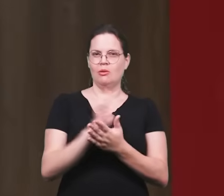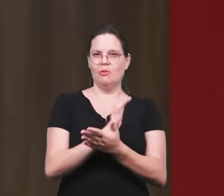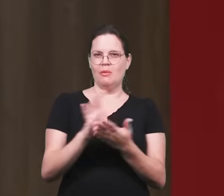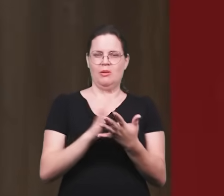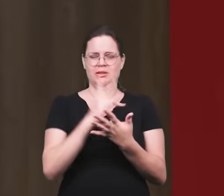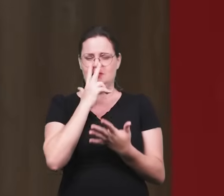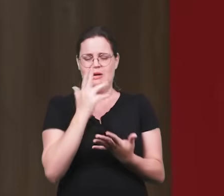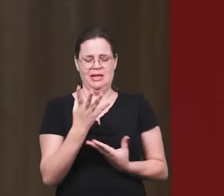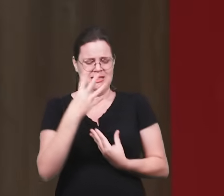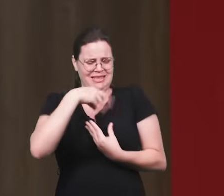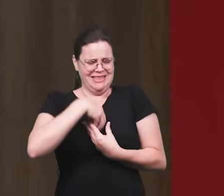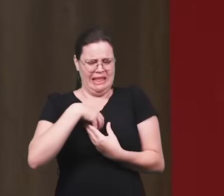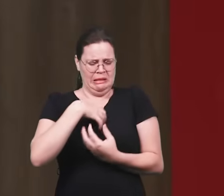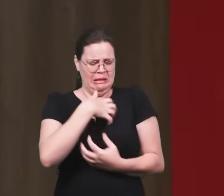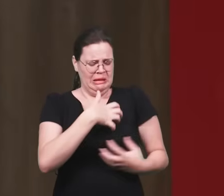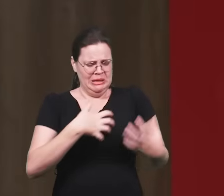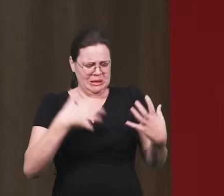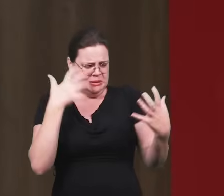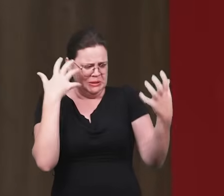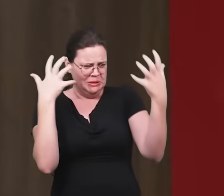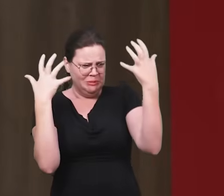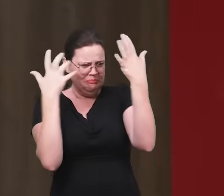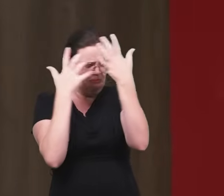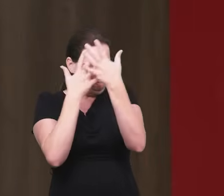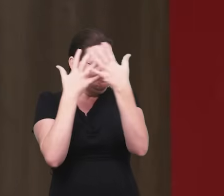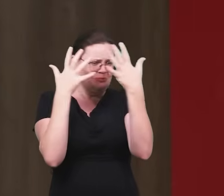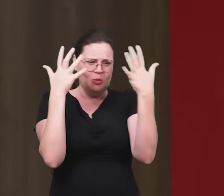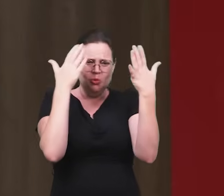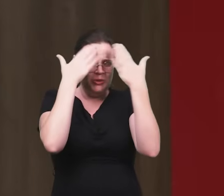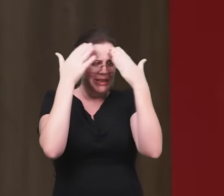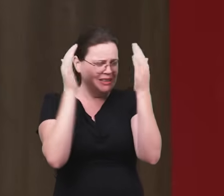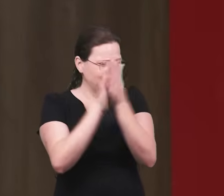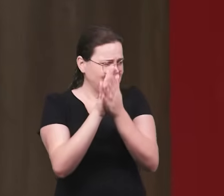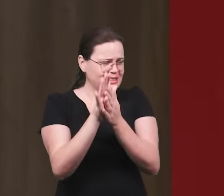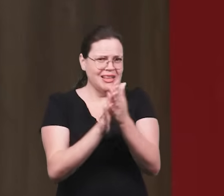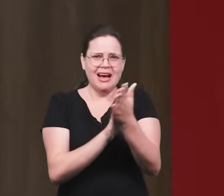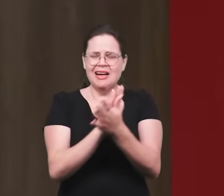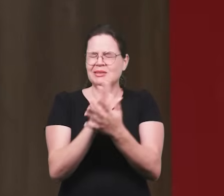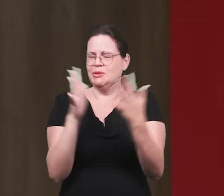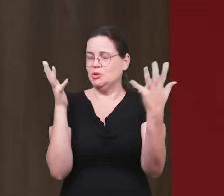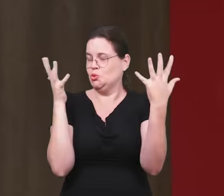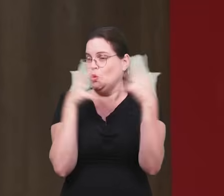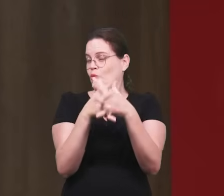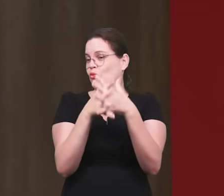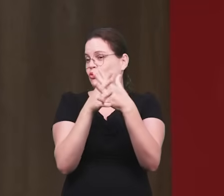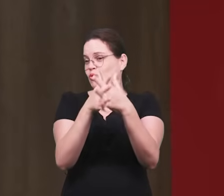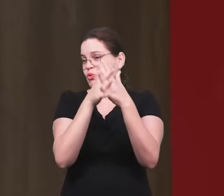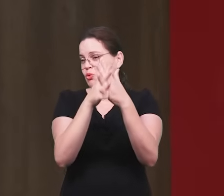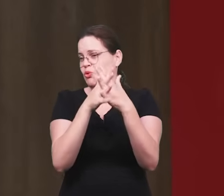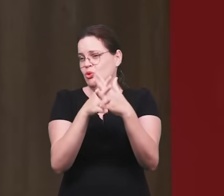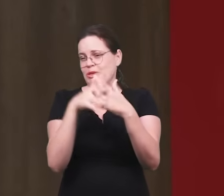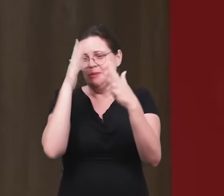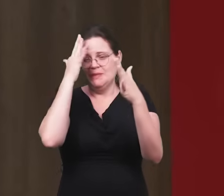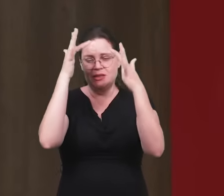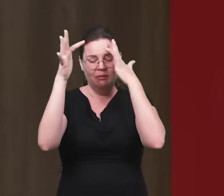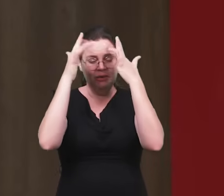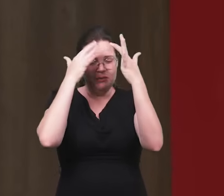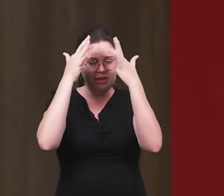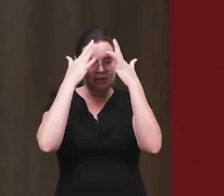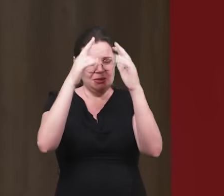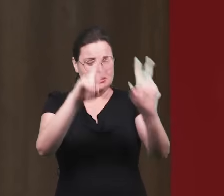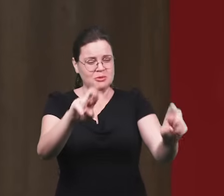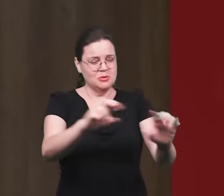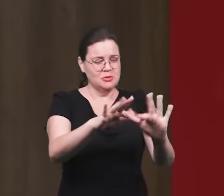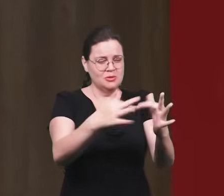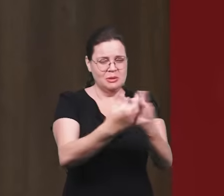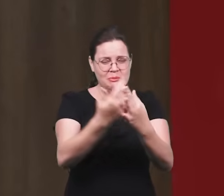embaralhado dentro da gente, embolado, não está entendendo muito bem, um pouco confuso em relação à sua família, em relação ao